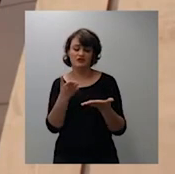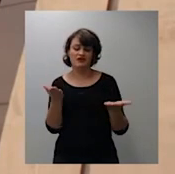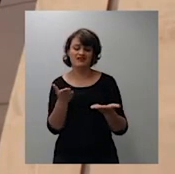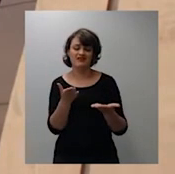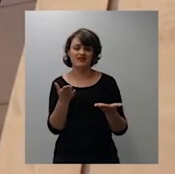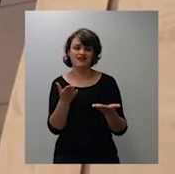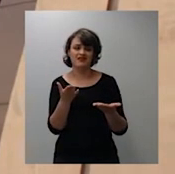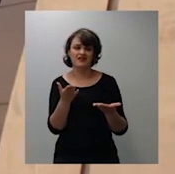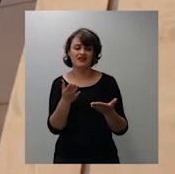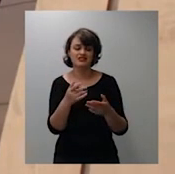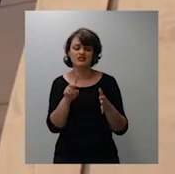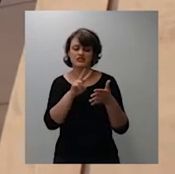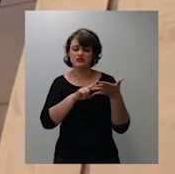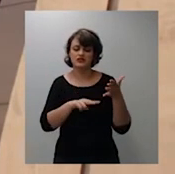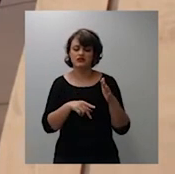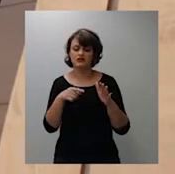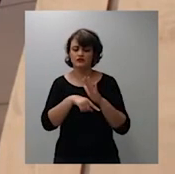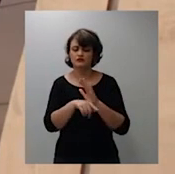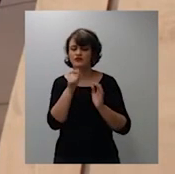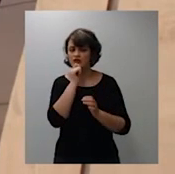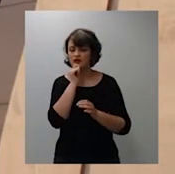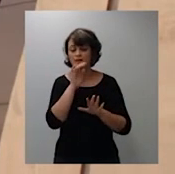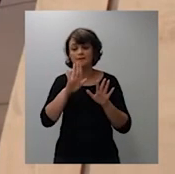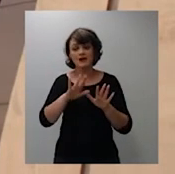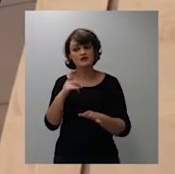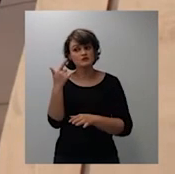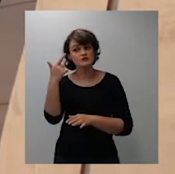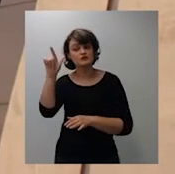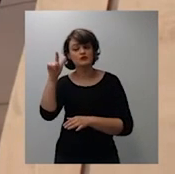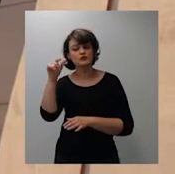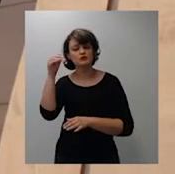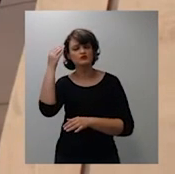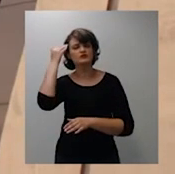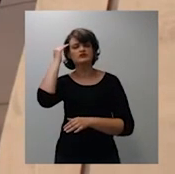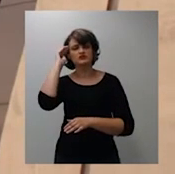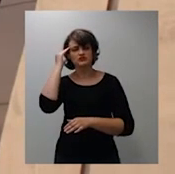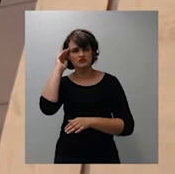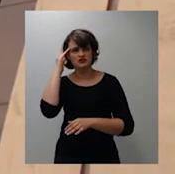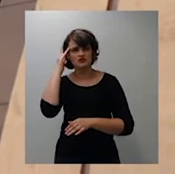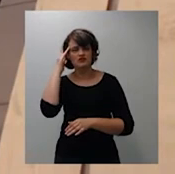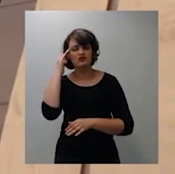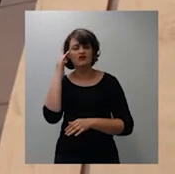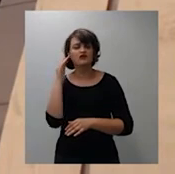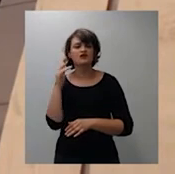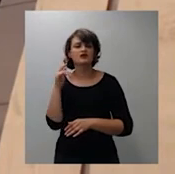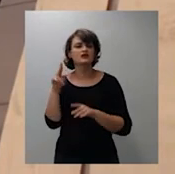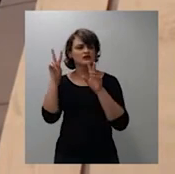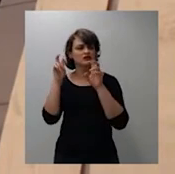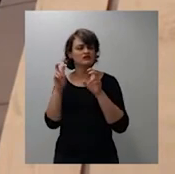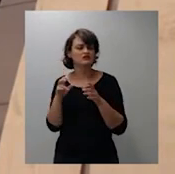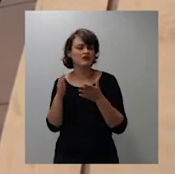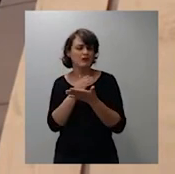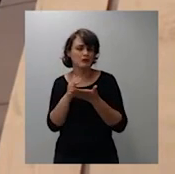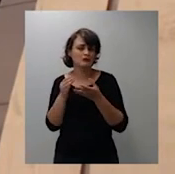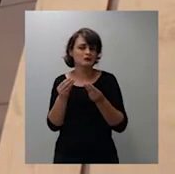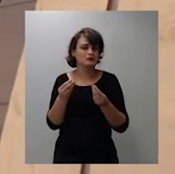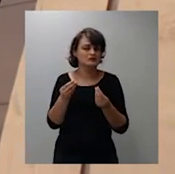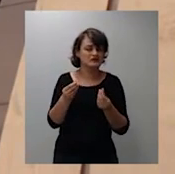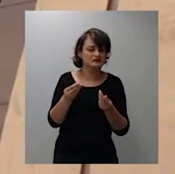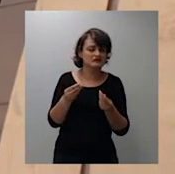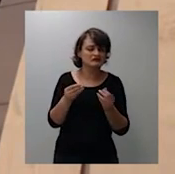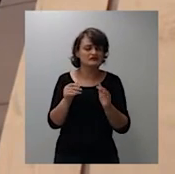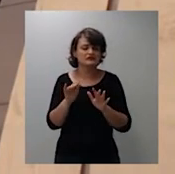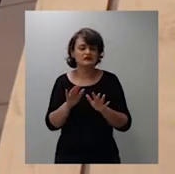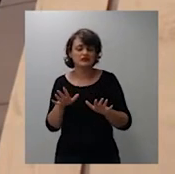se debruçar outros consciência ou o abordarem temas sensíveis pelos quais passam a nossa